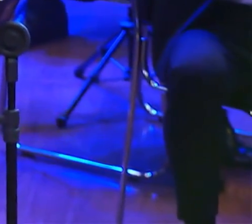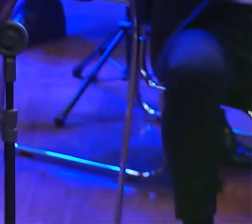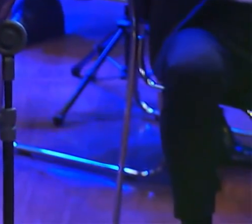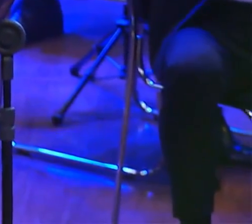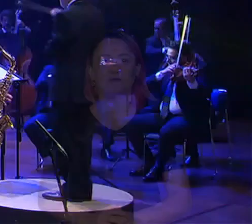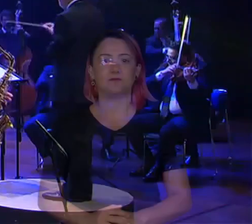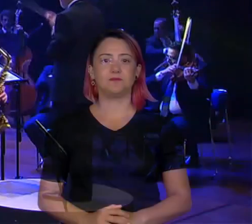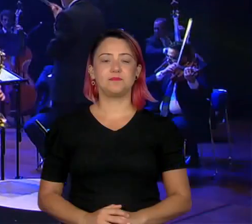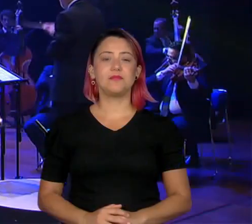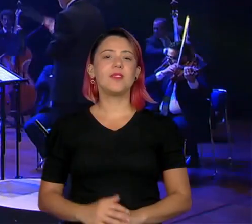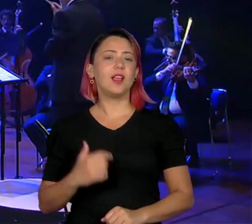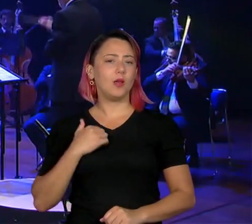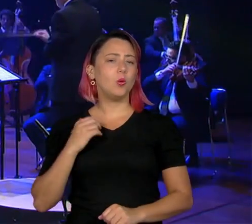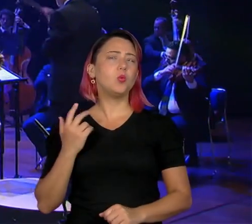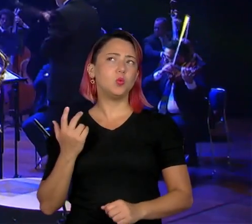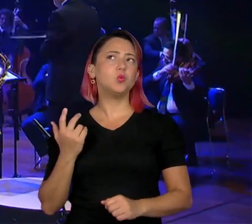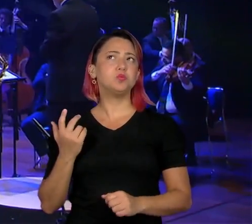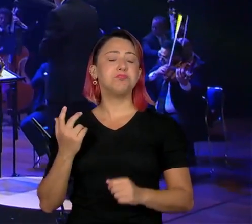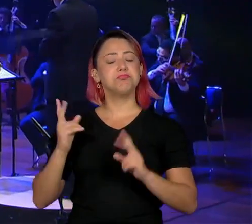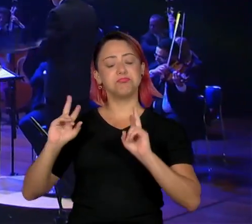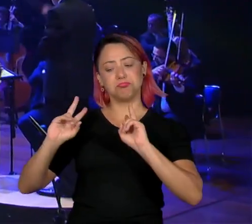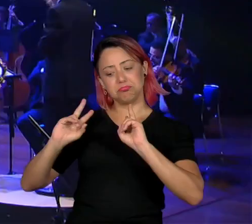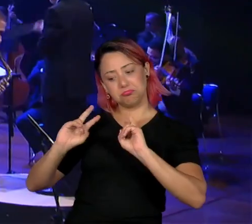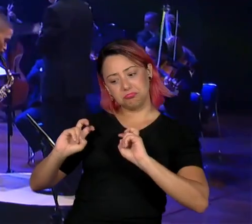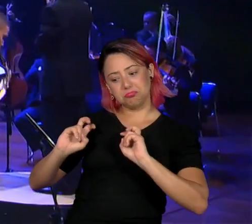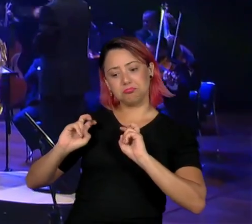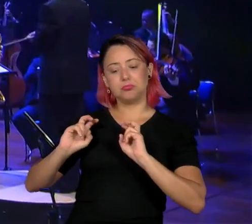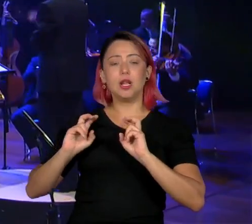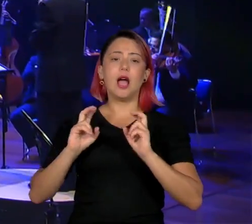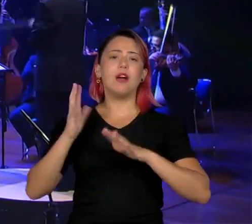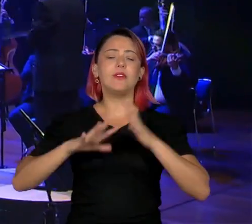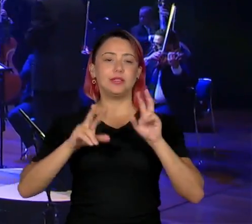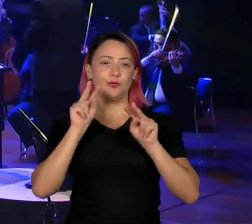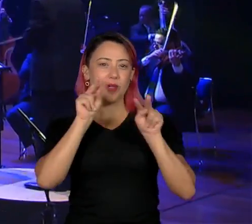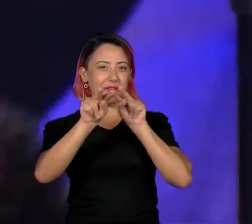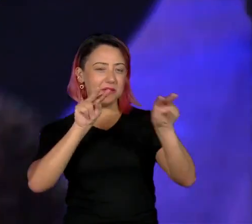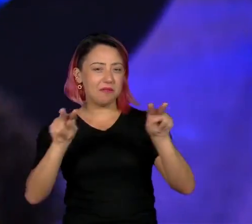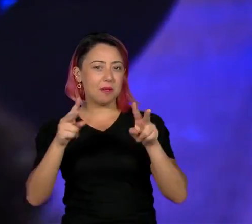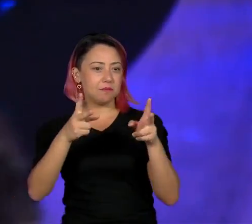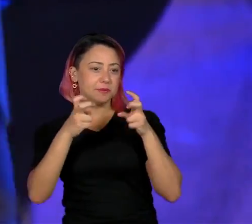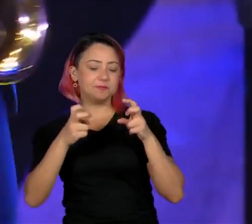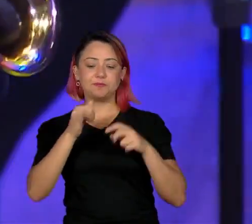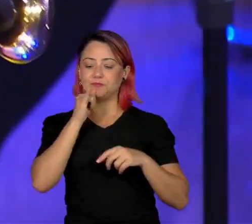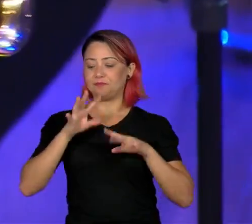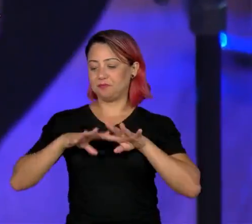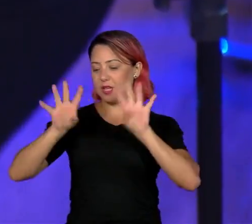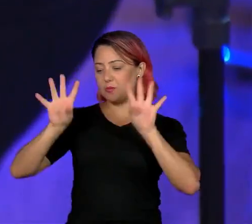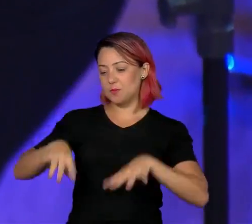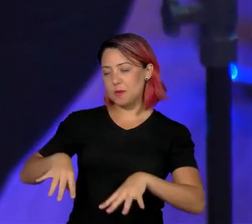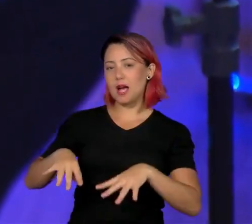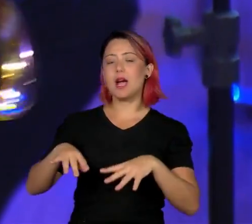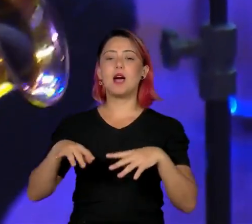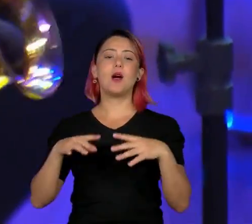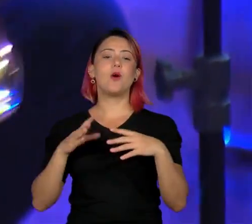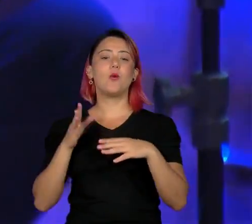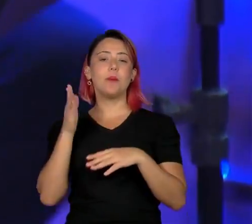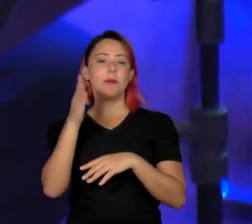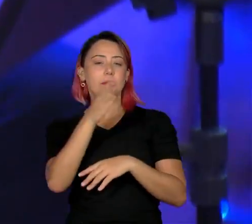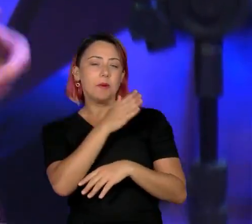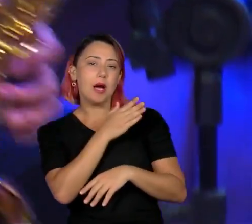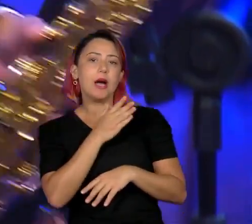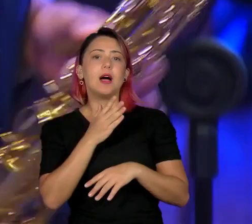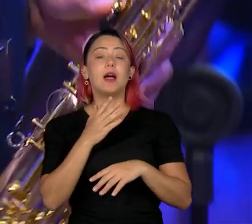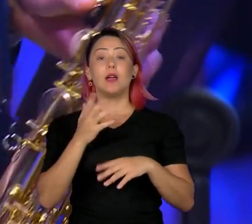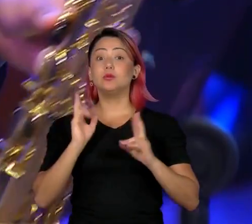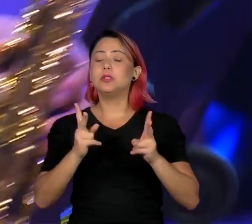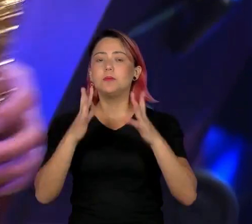Eu sempre percebi, assim, eu ia assistir concertos da USESP ou Teatro Municipal e eu prestava